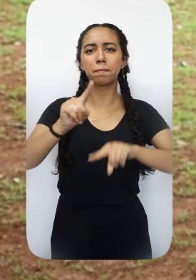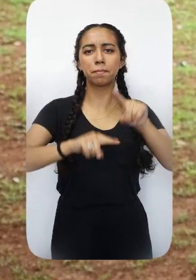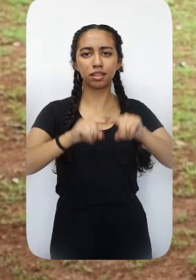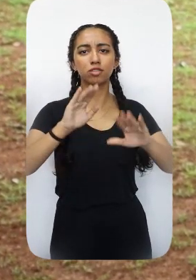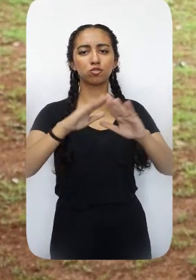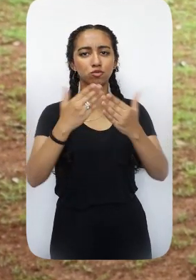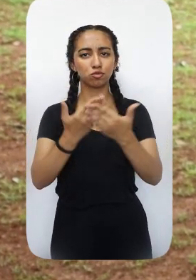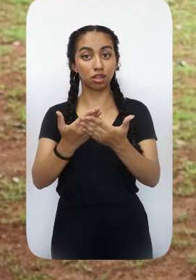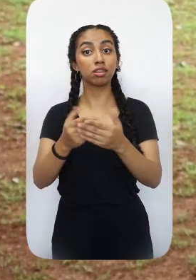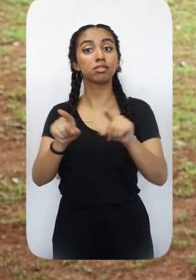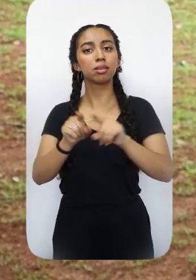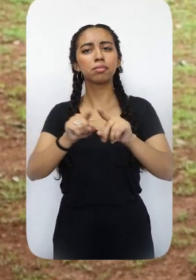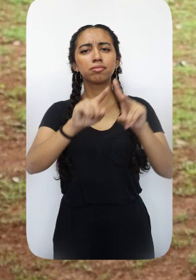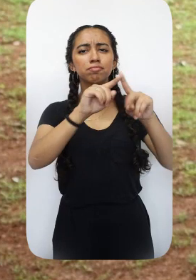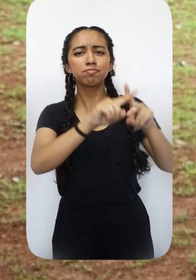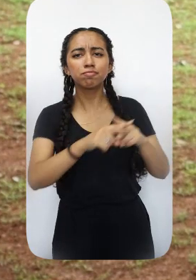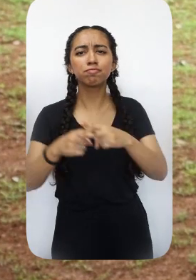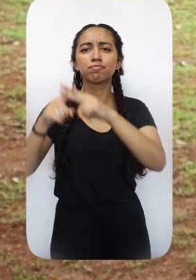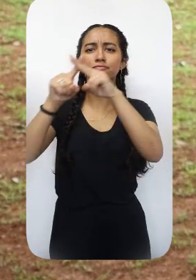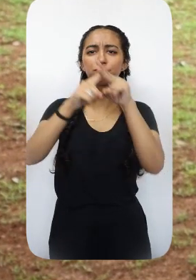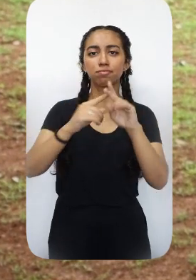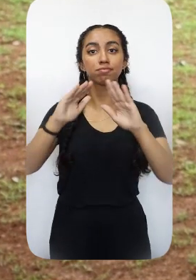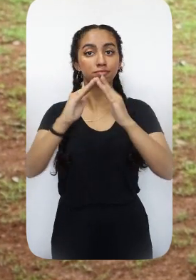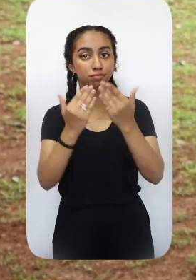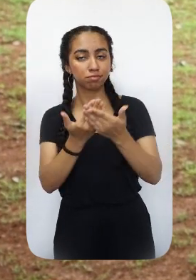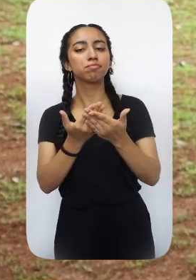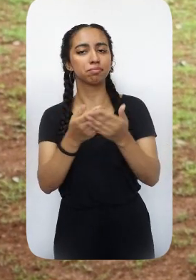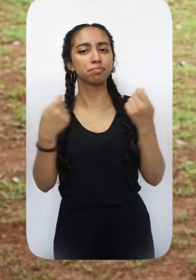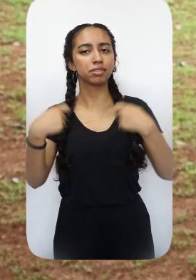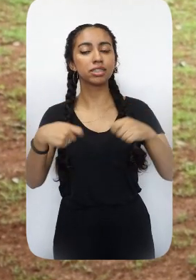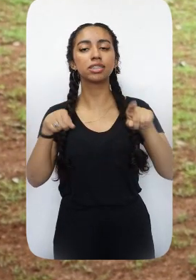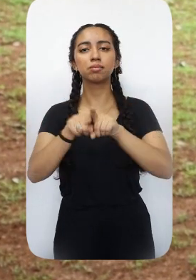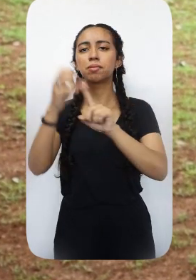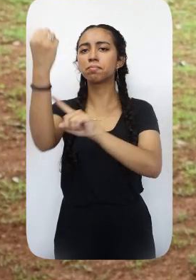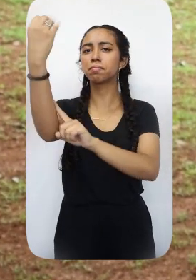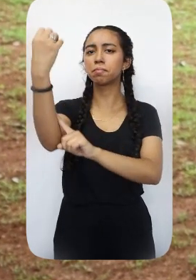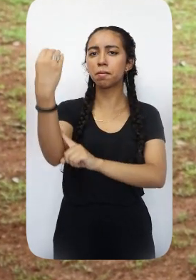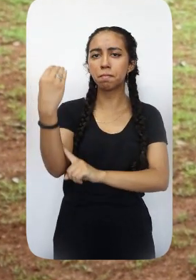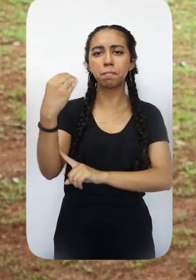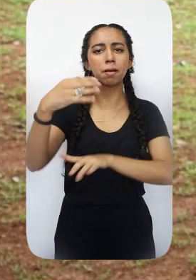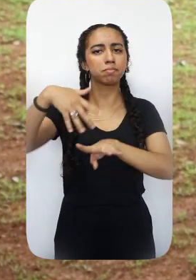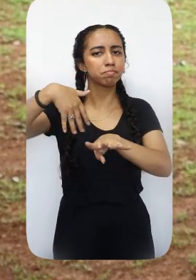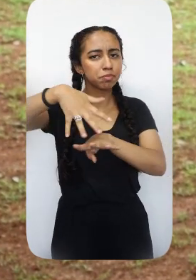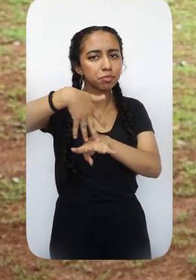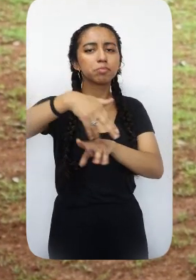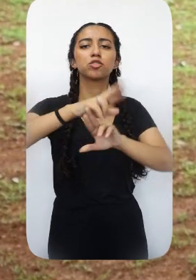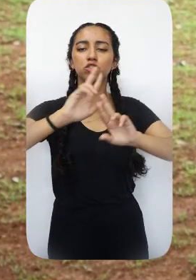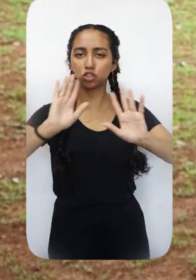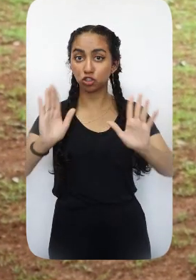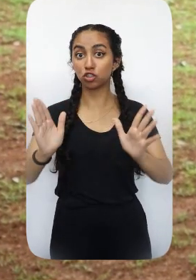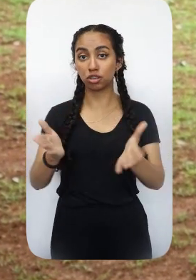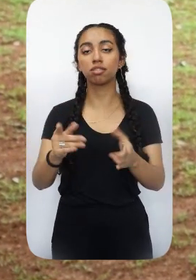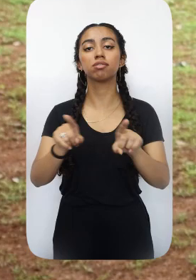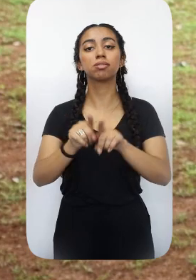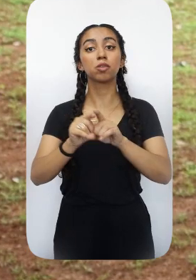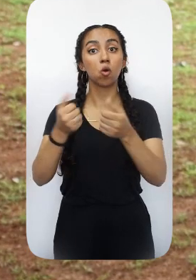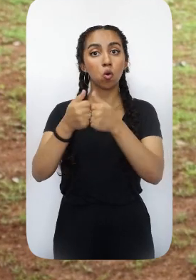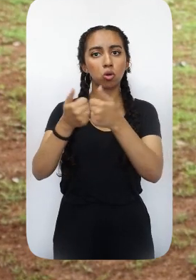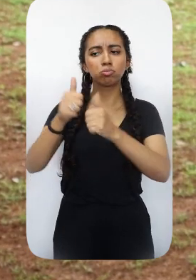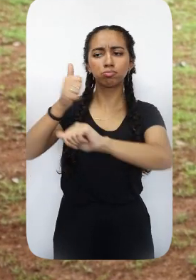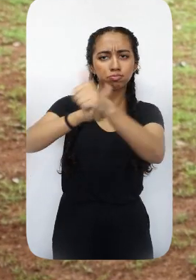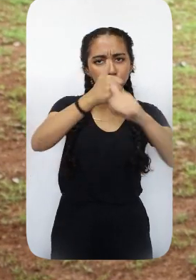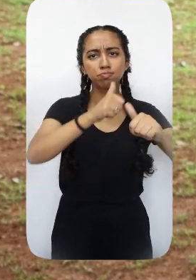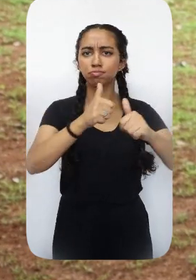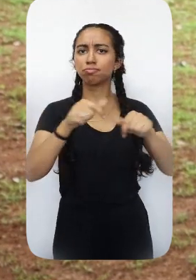sendo preparados, as escolas recebendo as revitalizações necessárias, as sinalizações de trânsito reforçadas e os ônibus